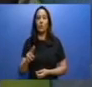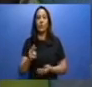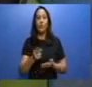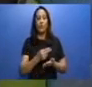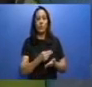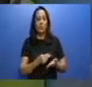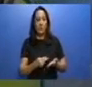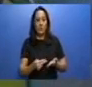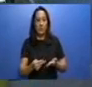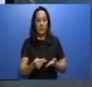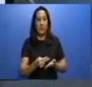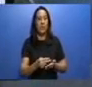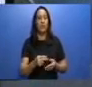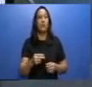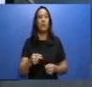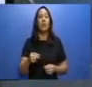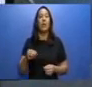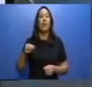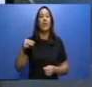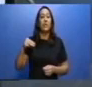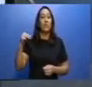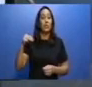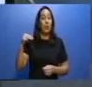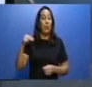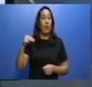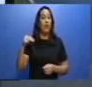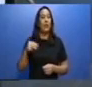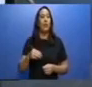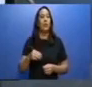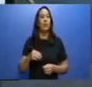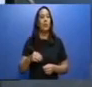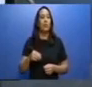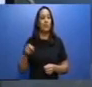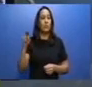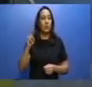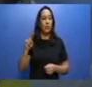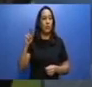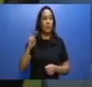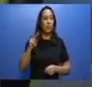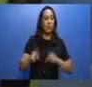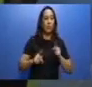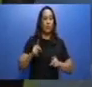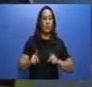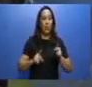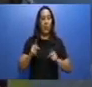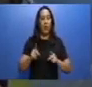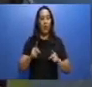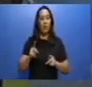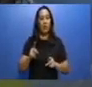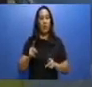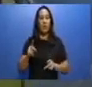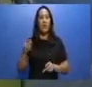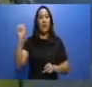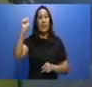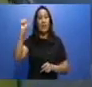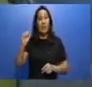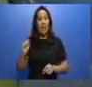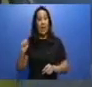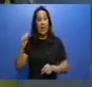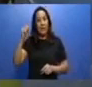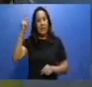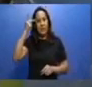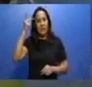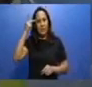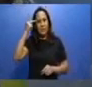também é muito comum nas culturas africanas. Então, a gente estudou a cultura indígena, dos índios. Esta